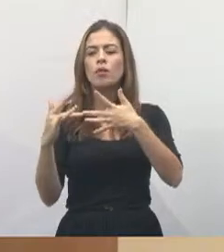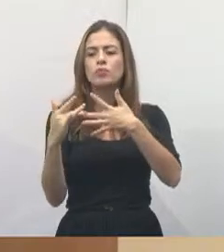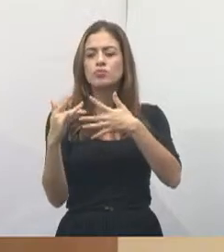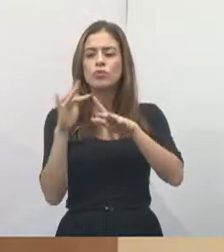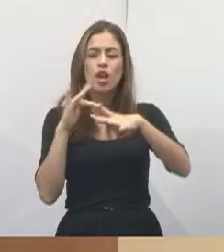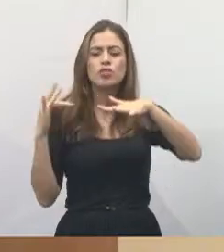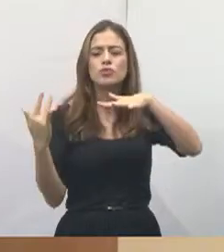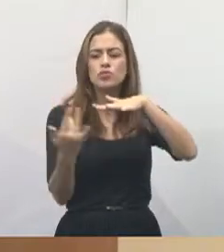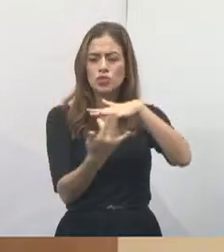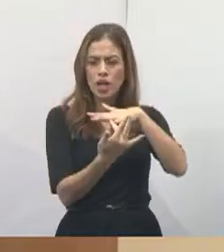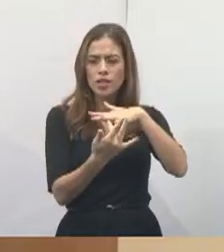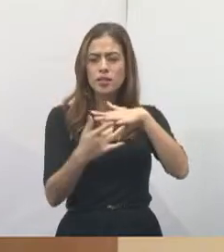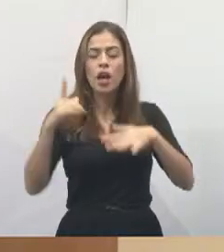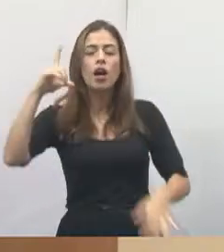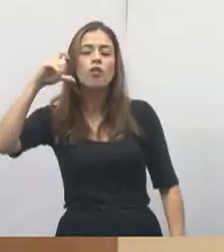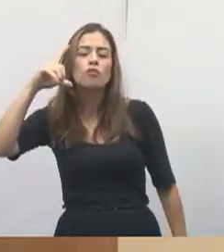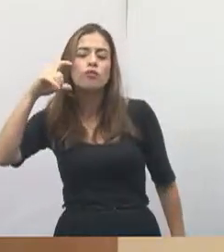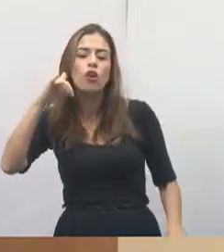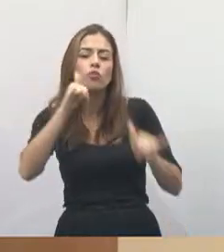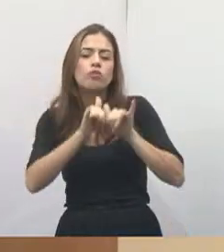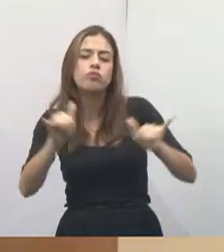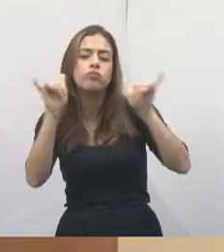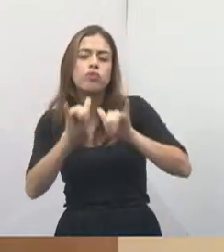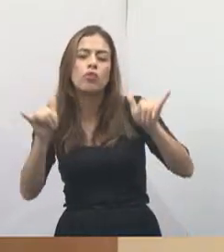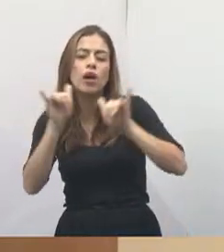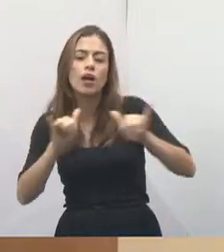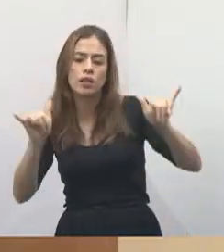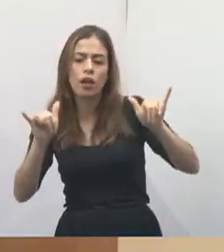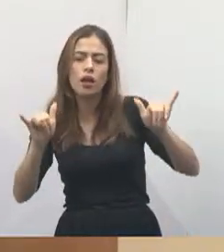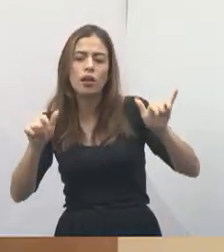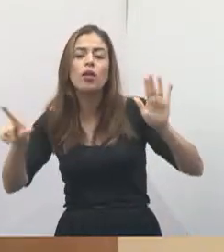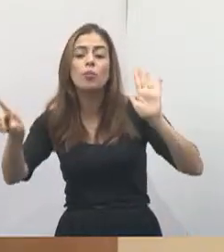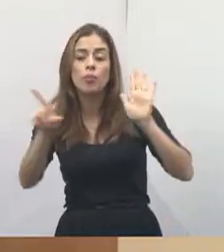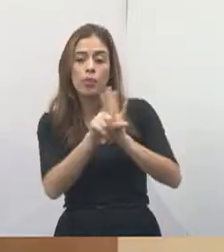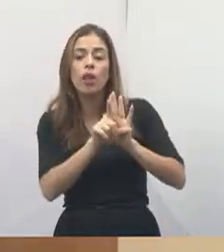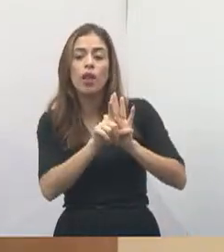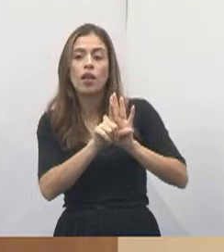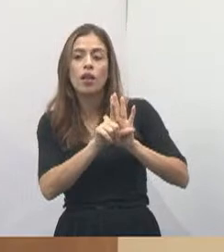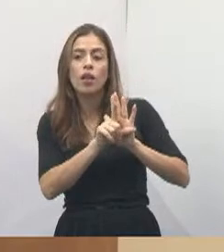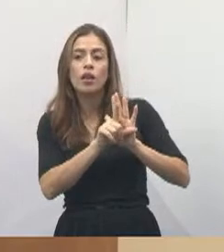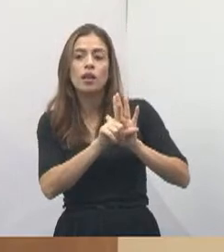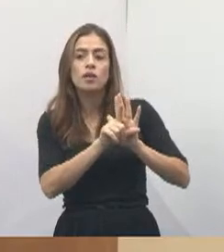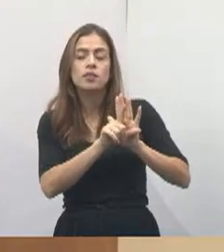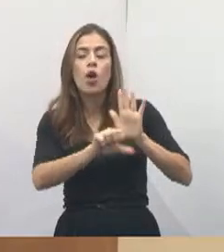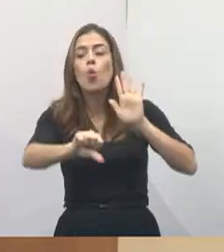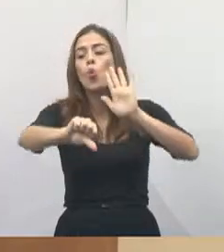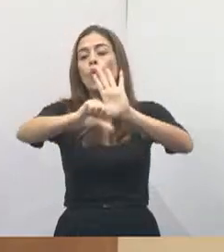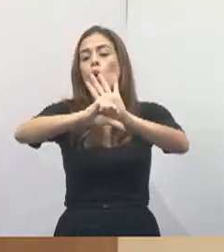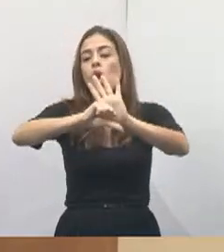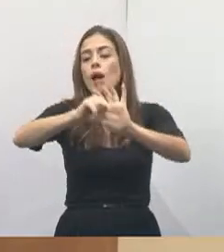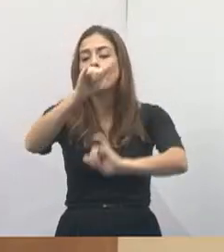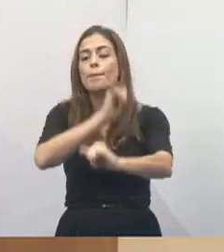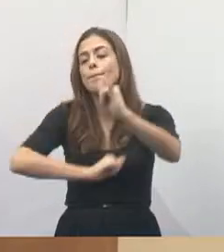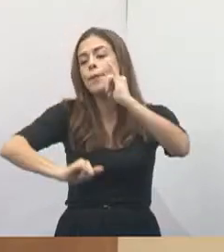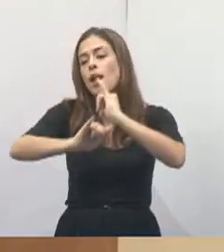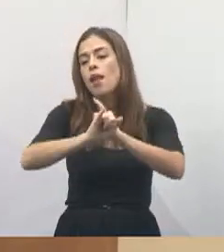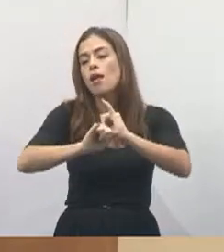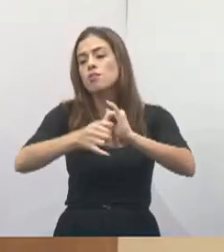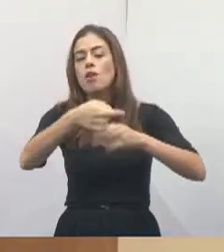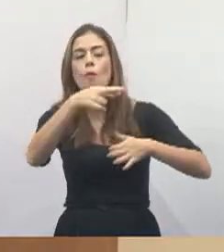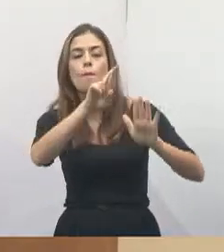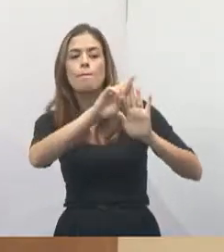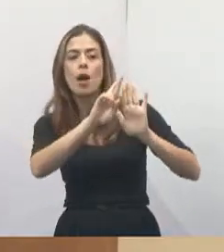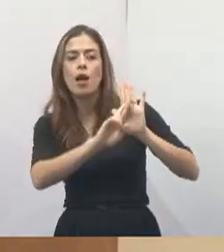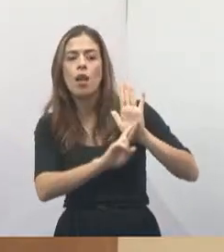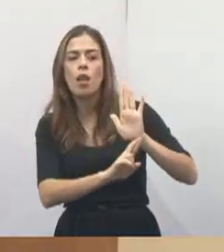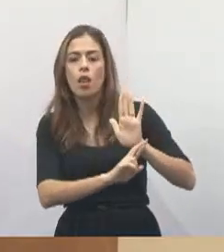fotos íntimas foram divulgadas. Então, a partir dessa lei, os crimes cibernéticos eles foram regulamentados